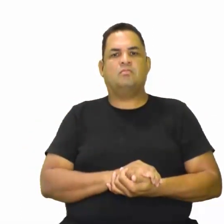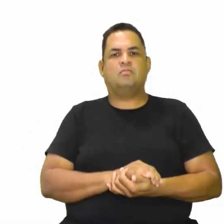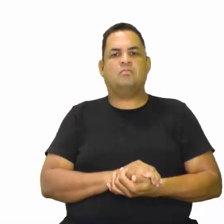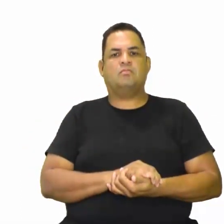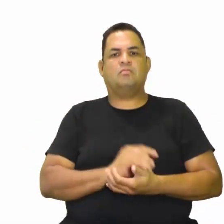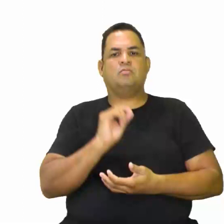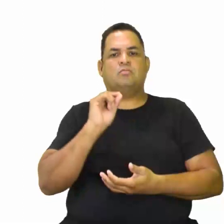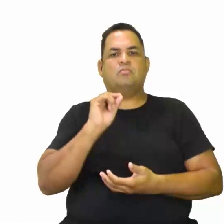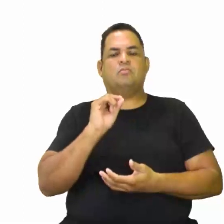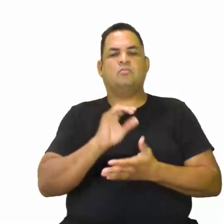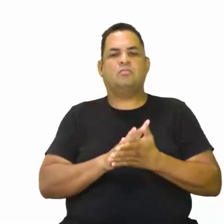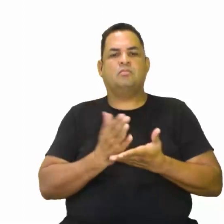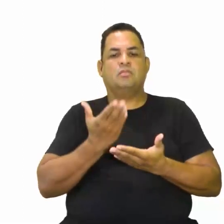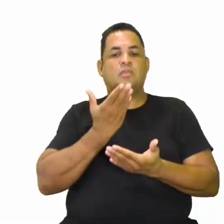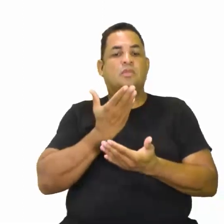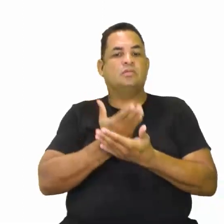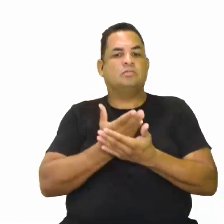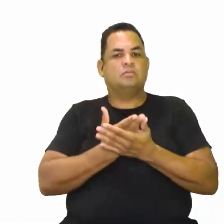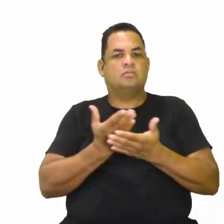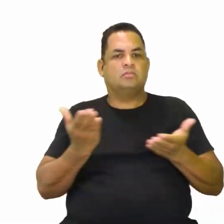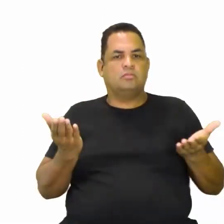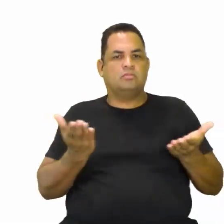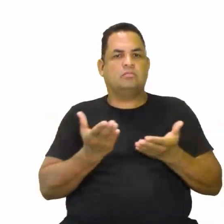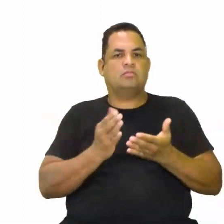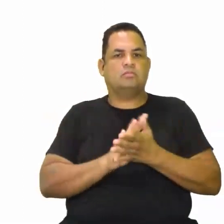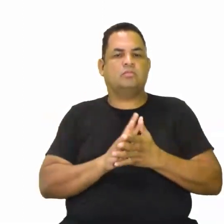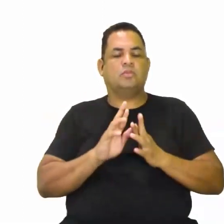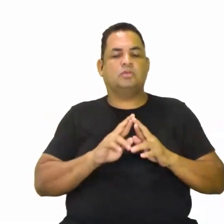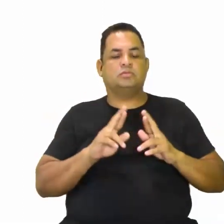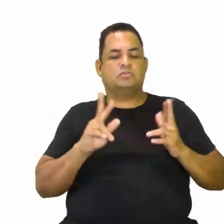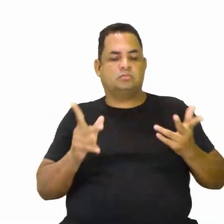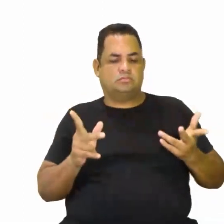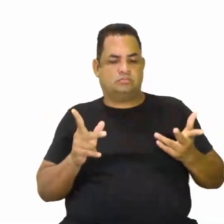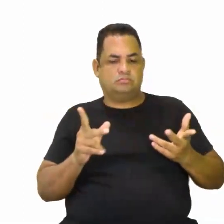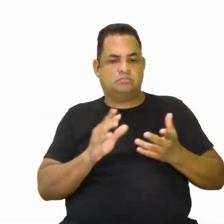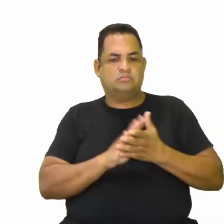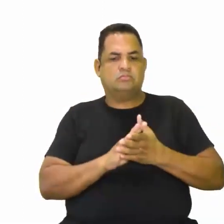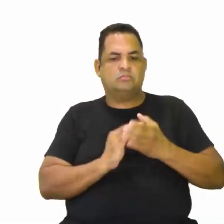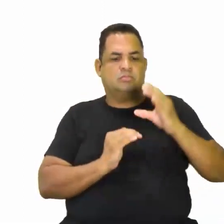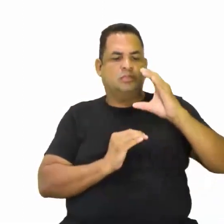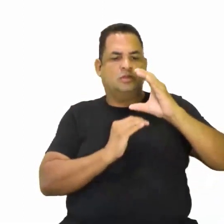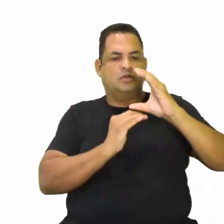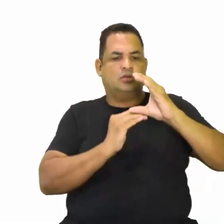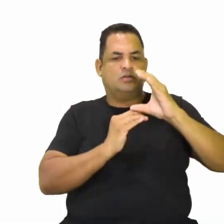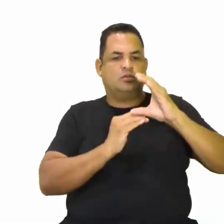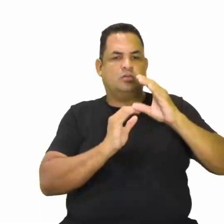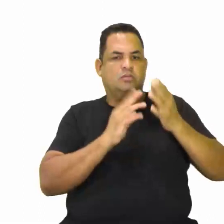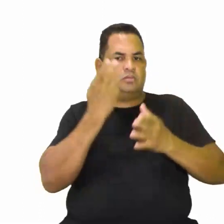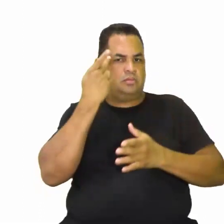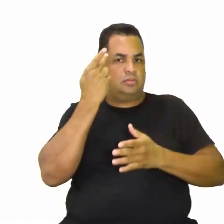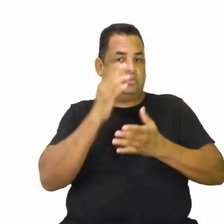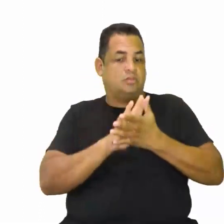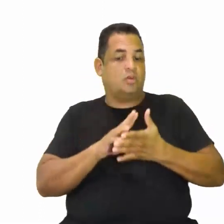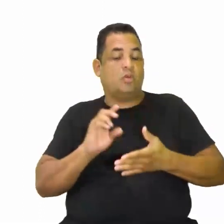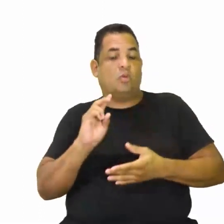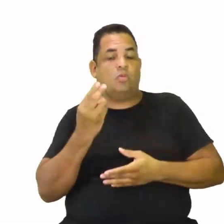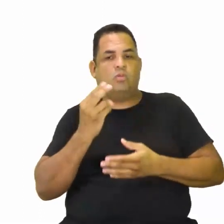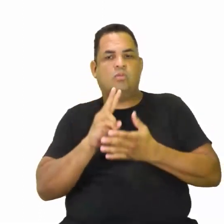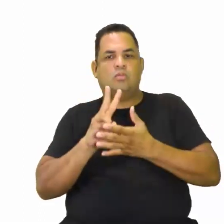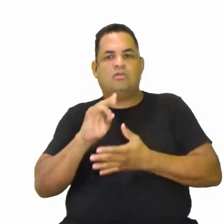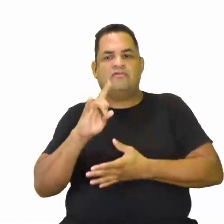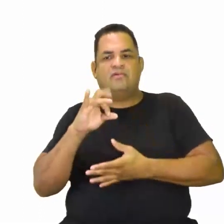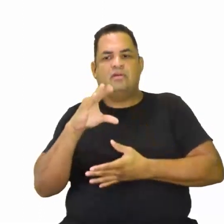o que nós vamos ver agora? Qual a diferença do filtro da filtração comum para vácuo? Quando